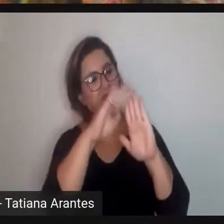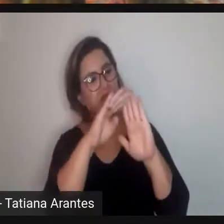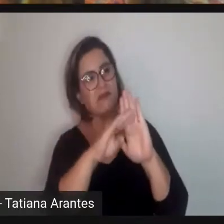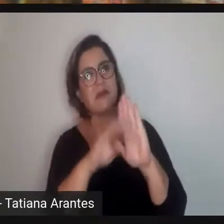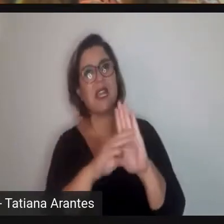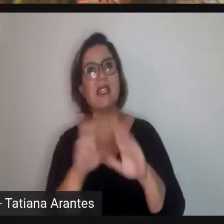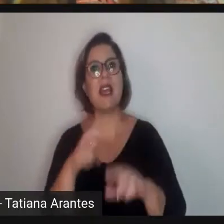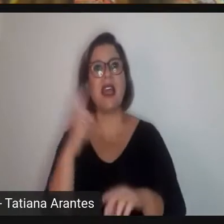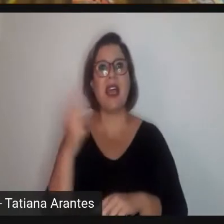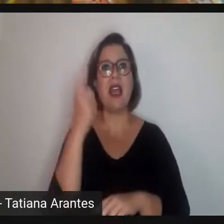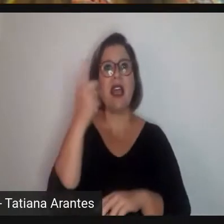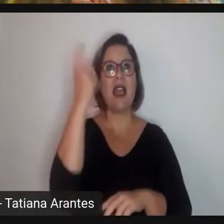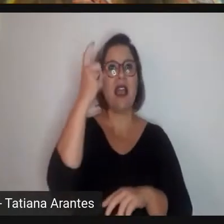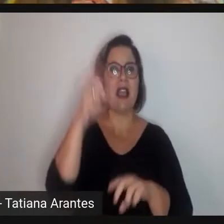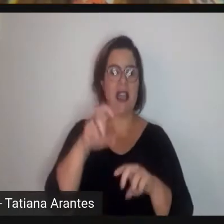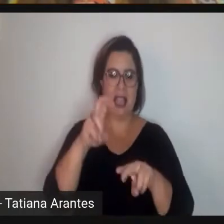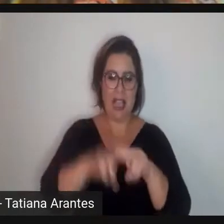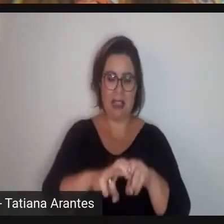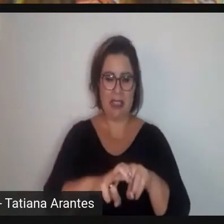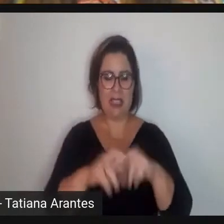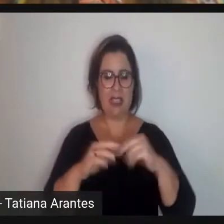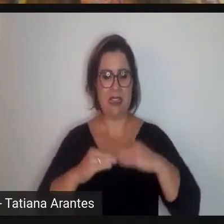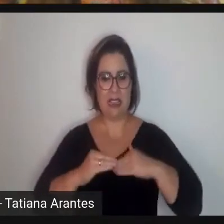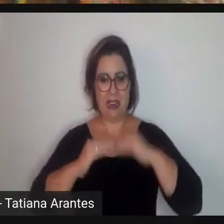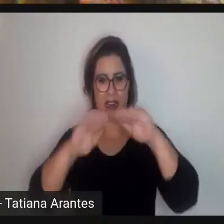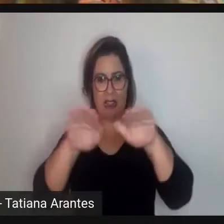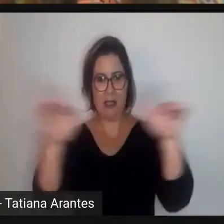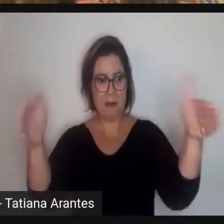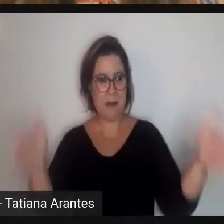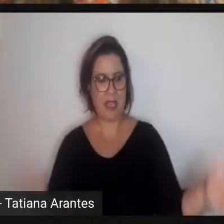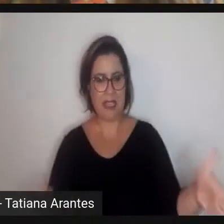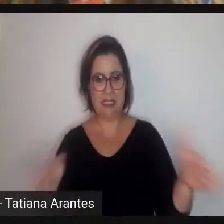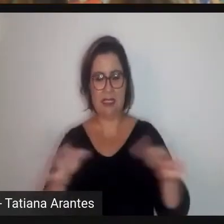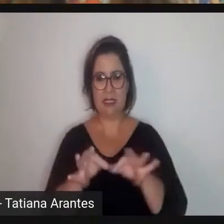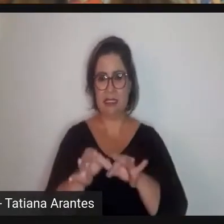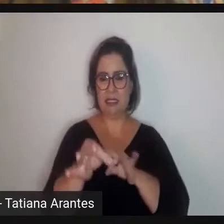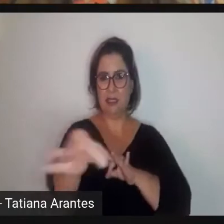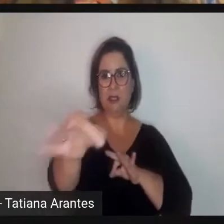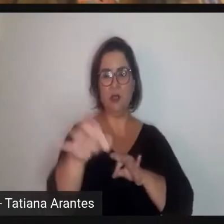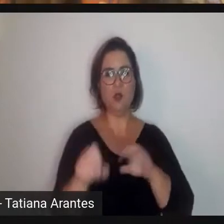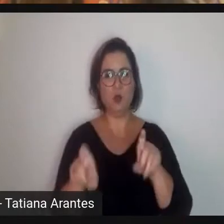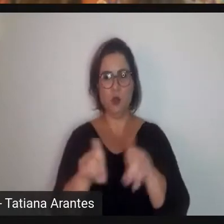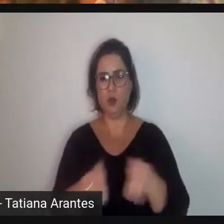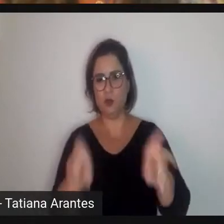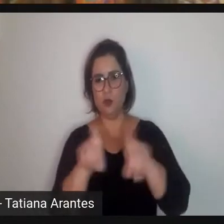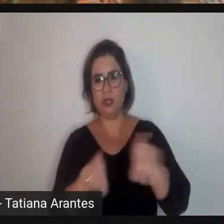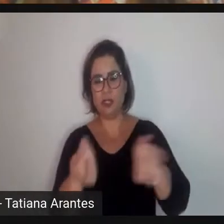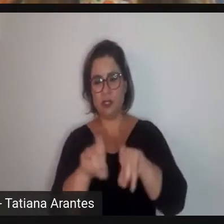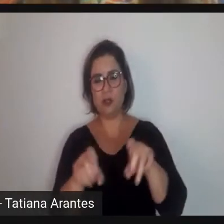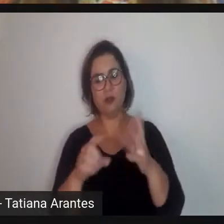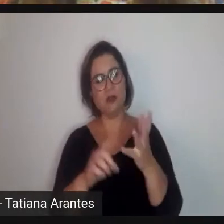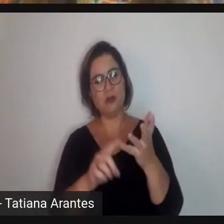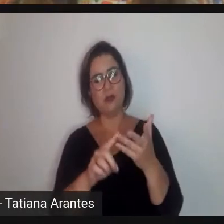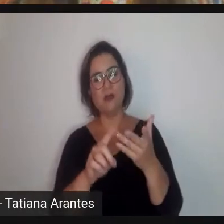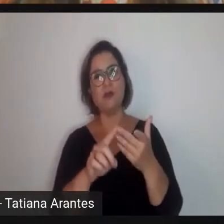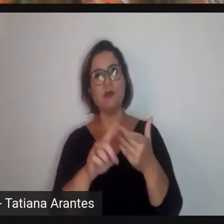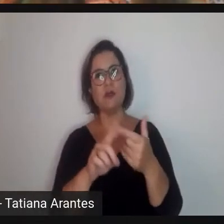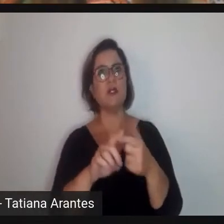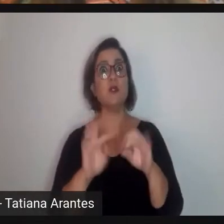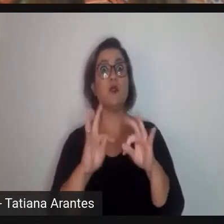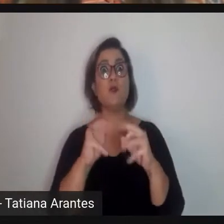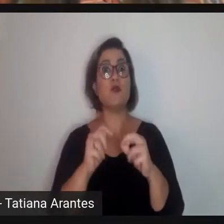cadeira, distância, medo, o comprimento de mesa, enfim, todos os parâmetros que ela falou, não dá para a gente anotar